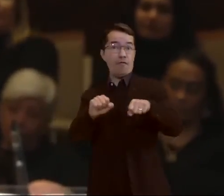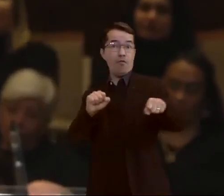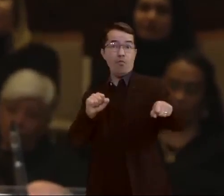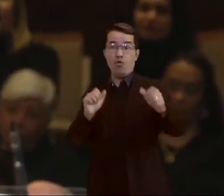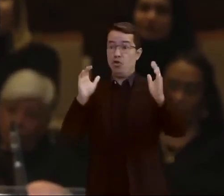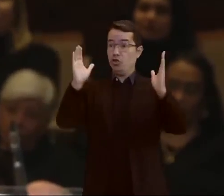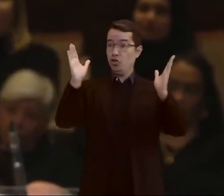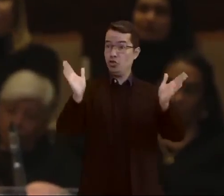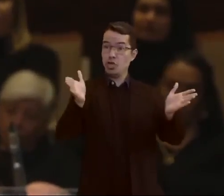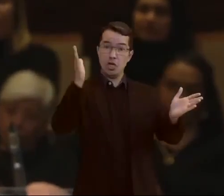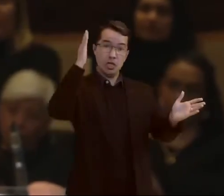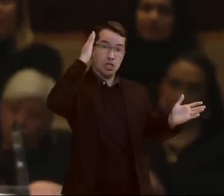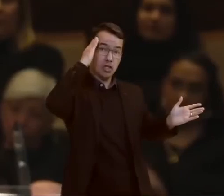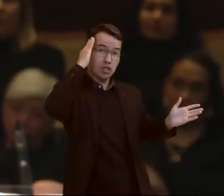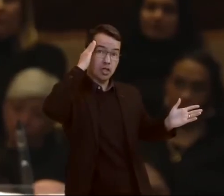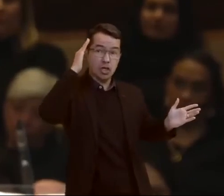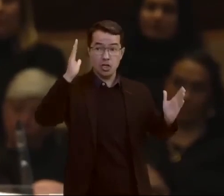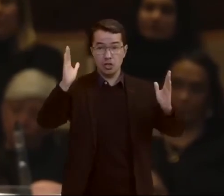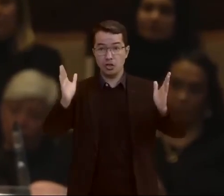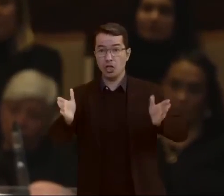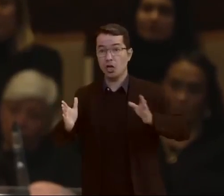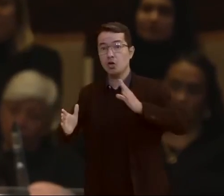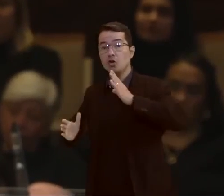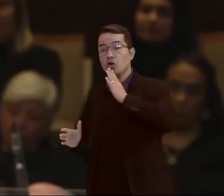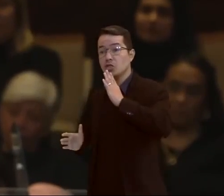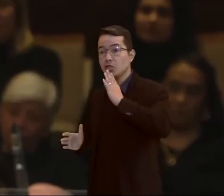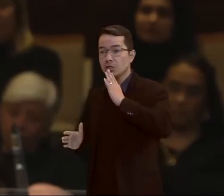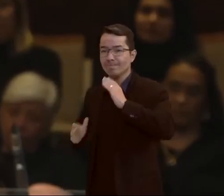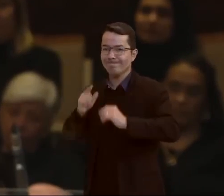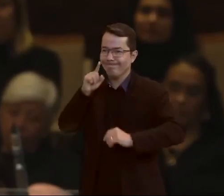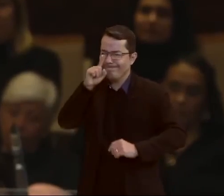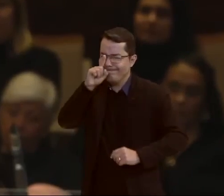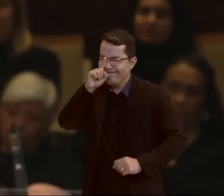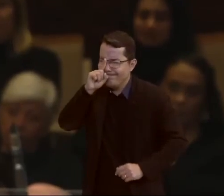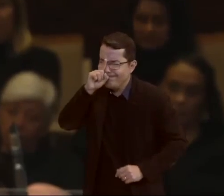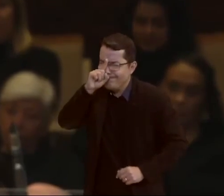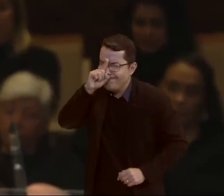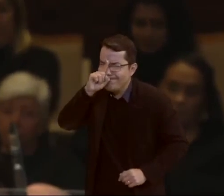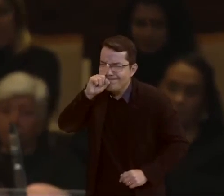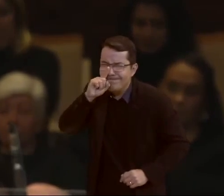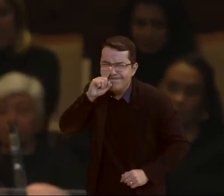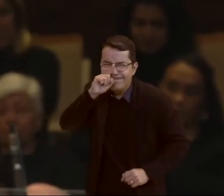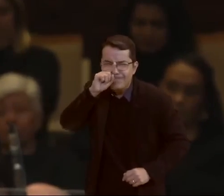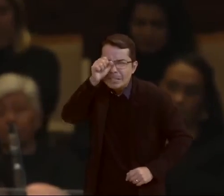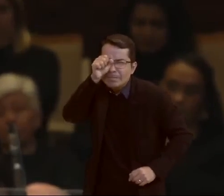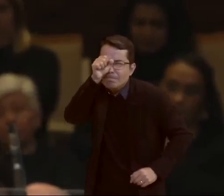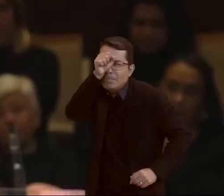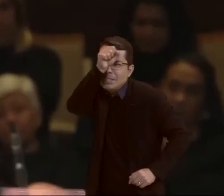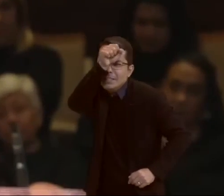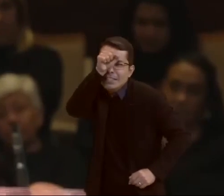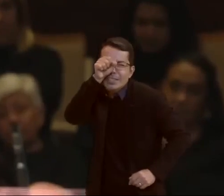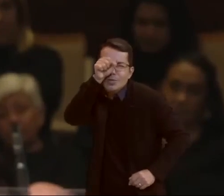já sei, então quer dizer, você está em perigo. Porque